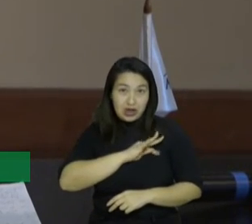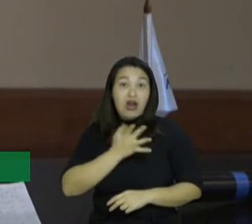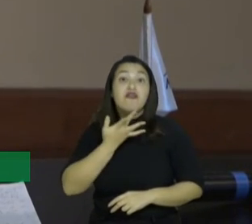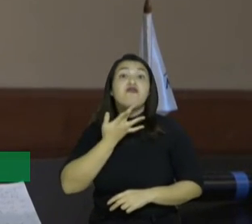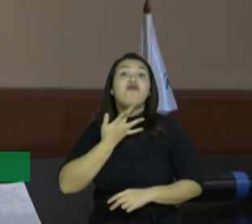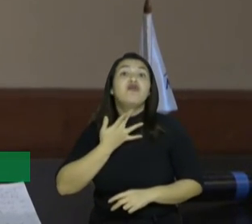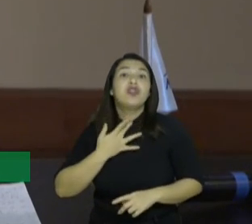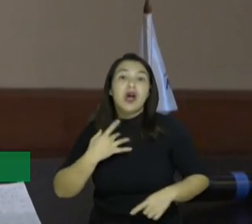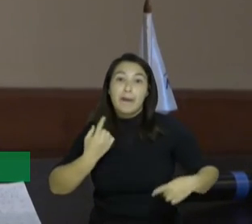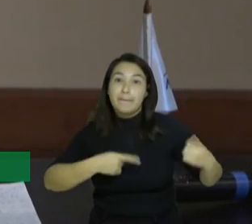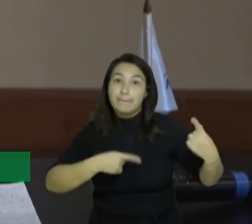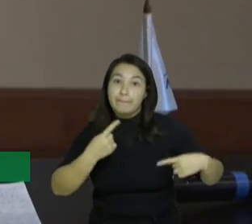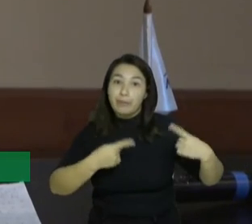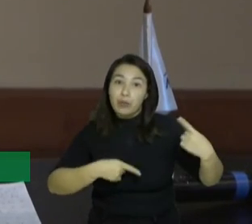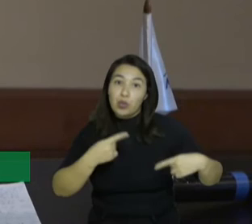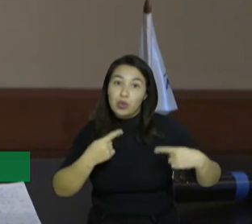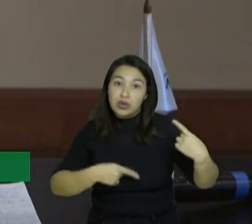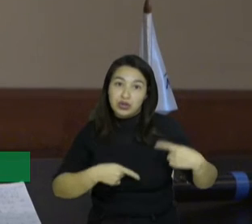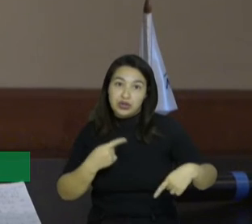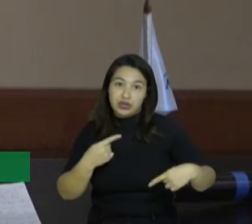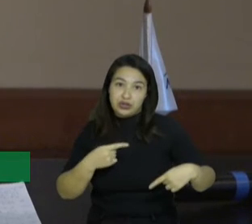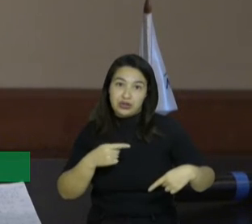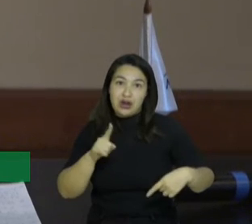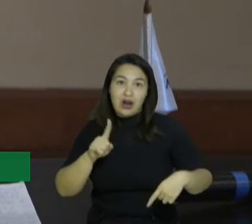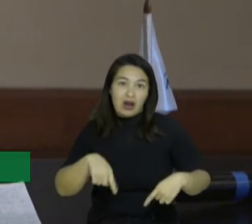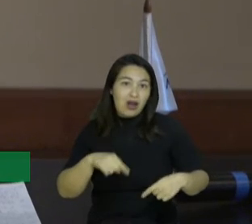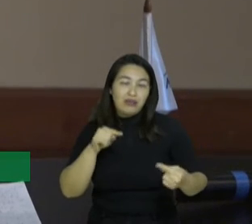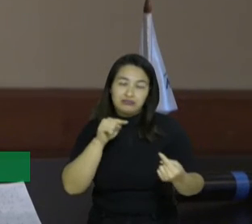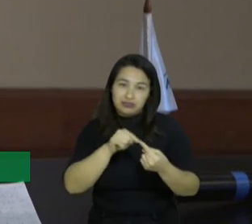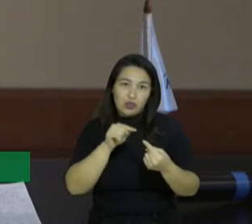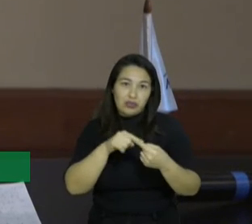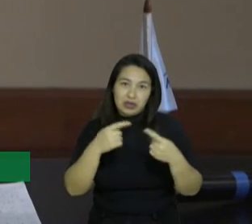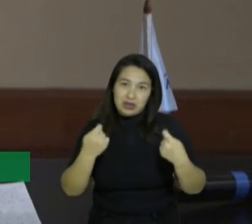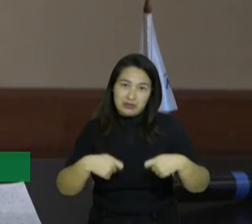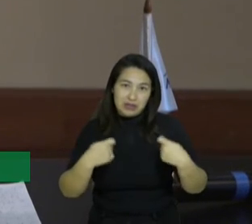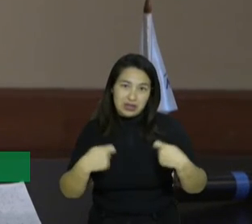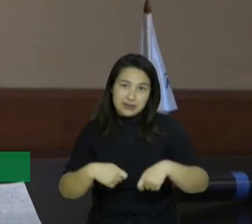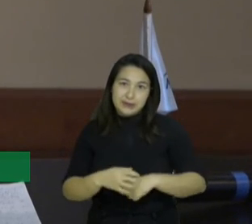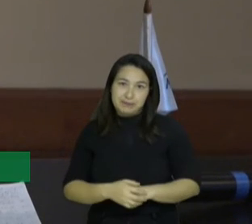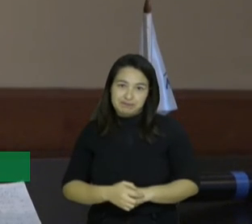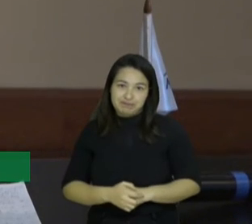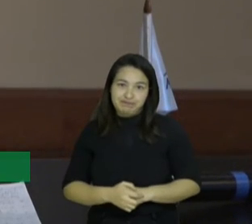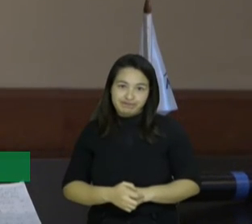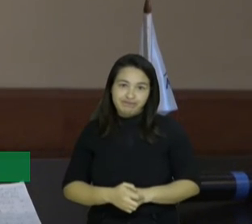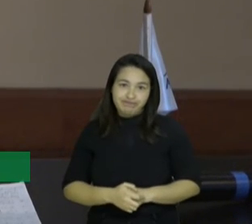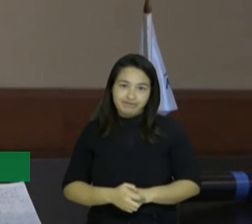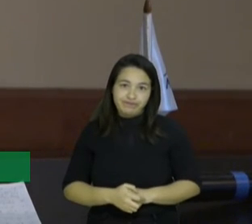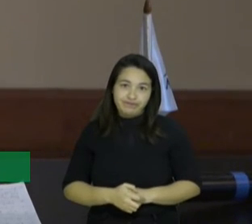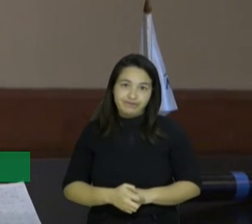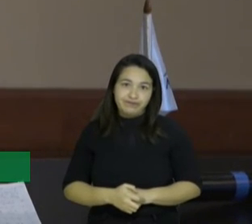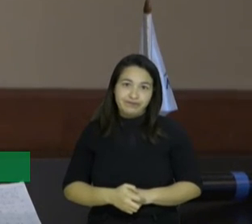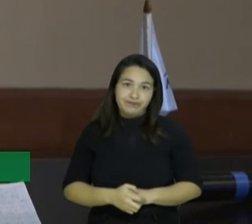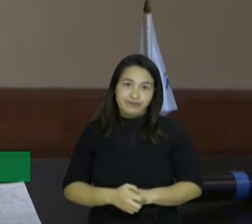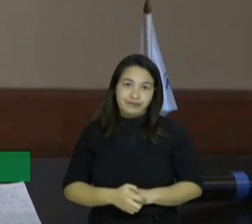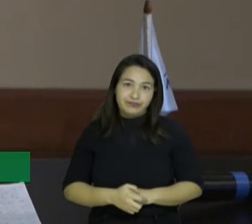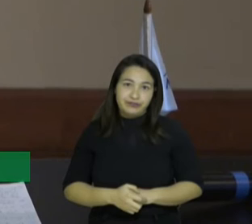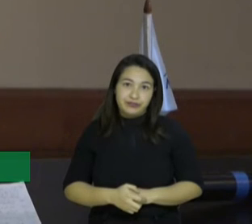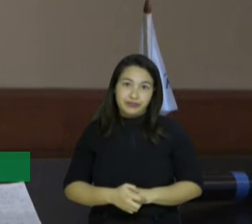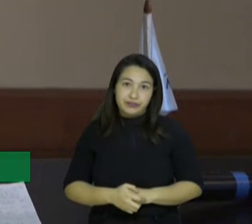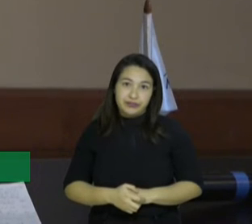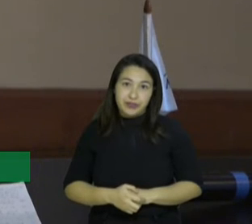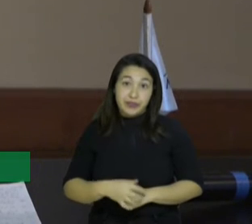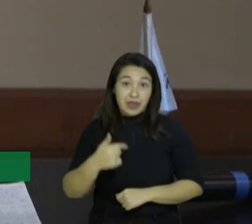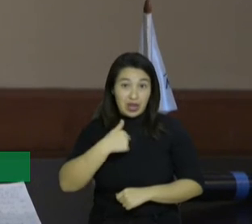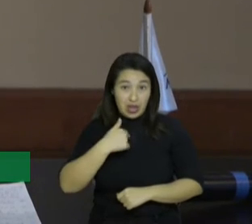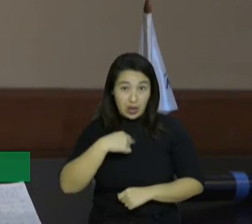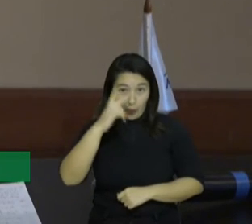política a questão é vontade política para fechar o acordo ele será fechado eu não vejo